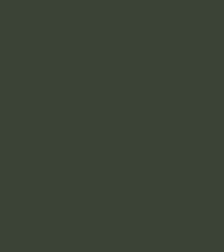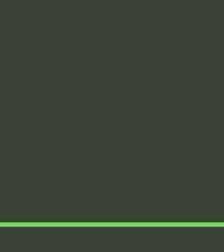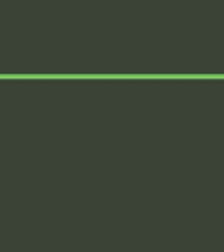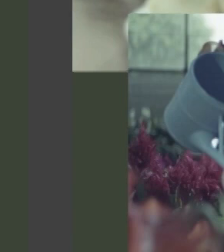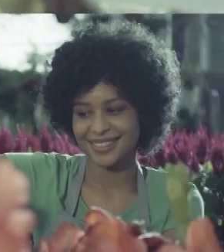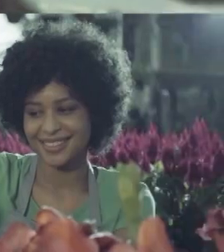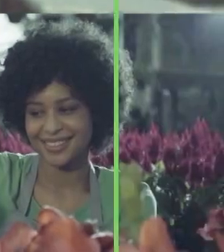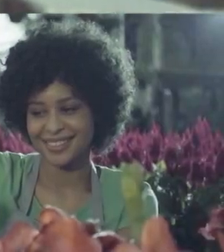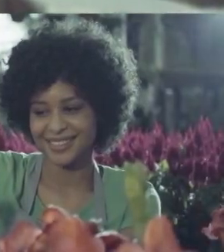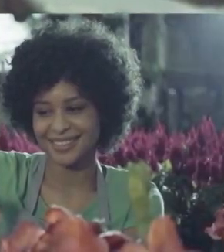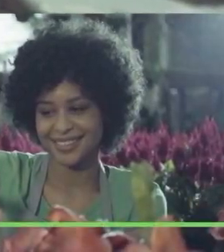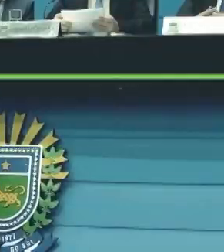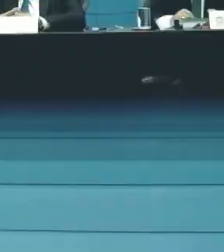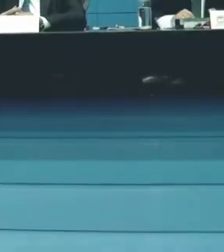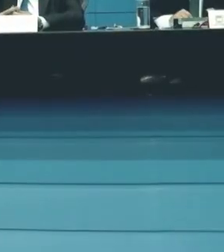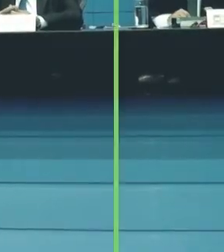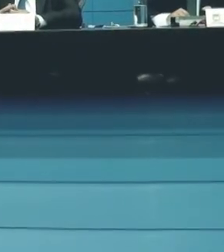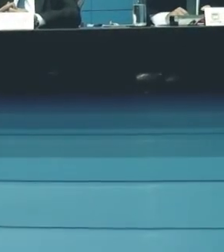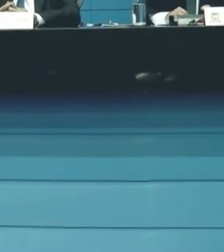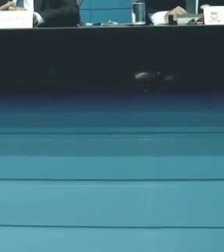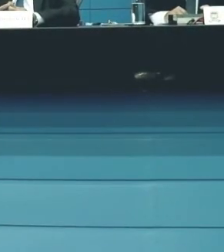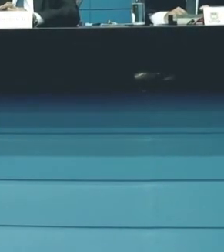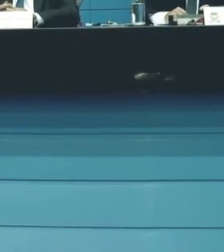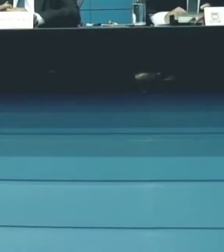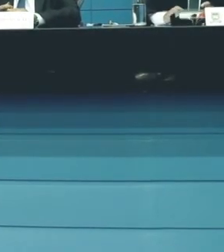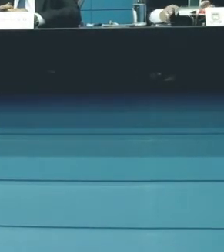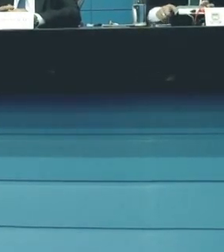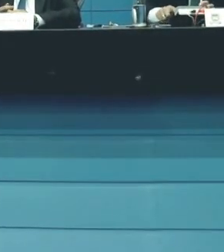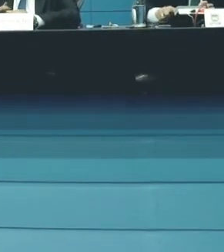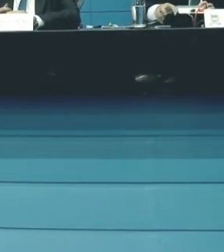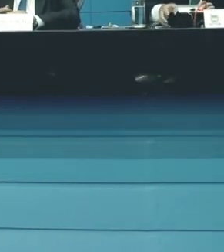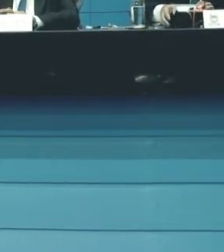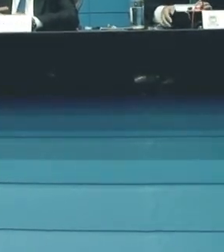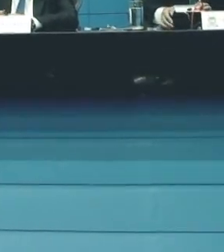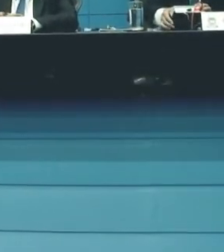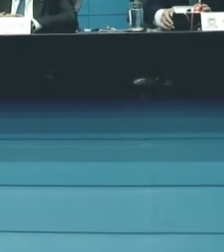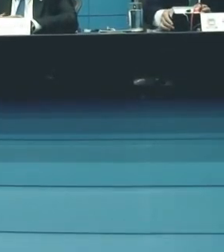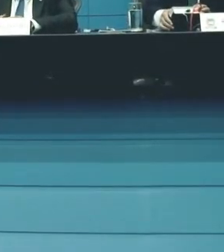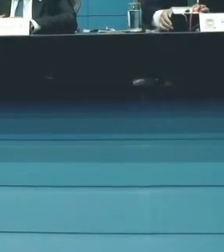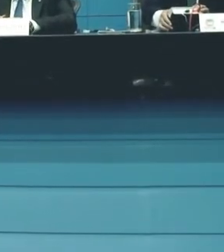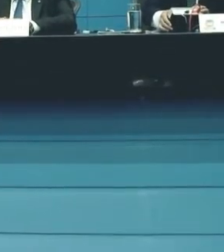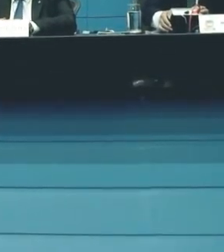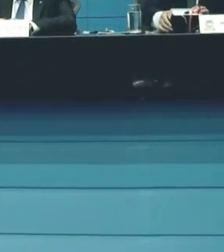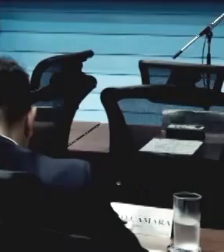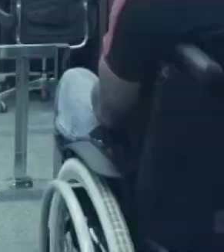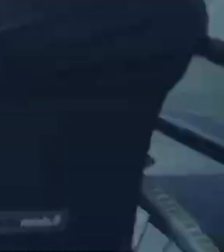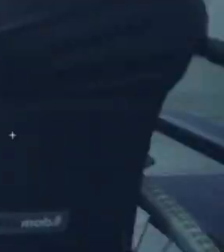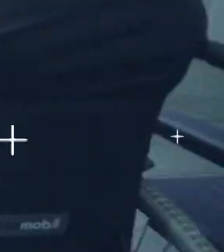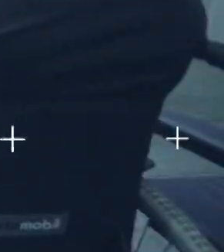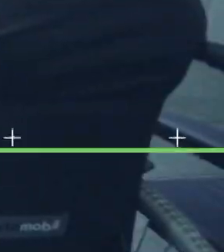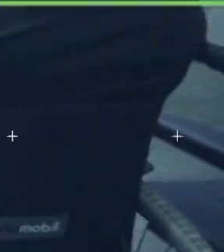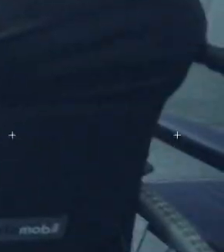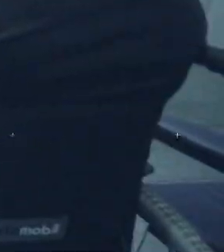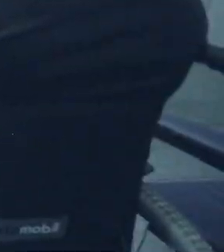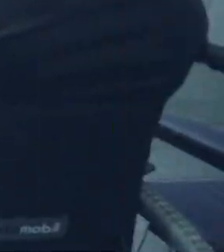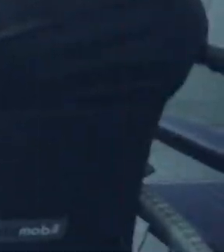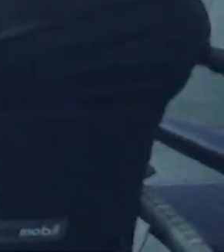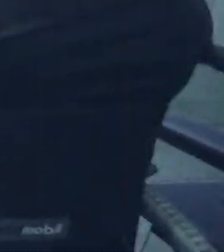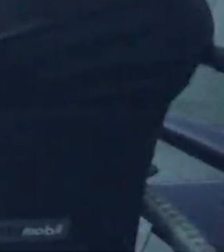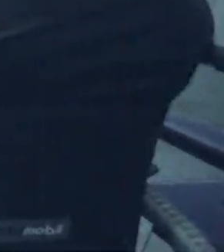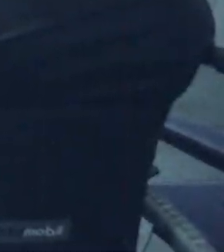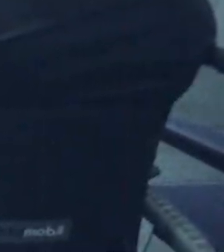Por que modernizar? Para conectar, mas não se trata apenas de aplicar novas tecnologias, é melhorar,